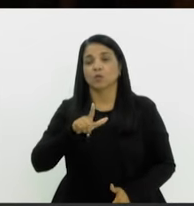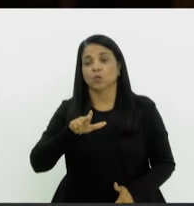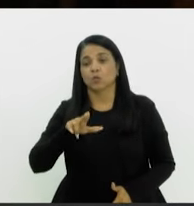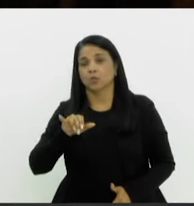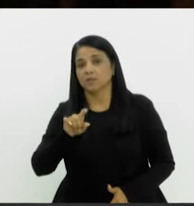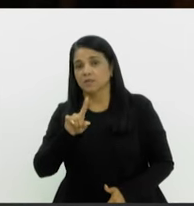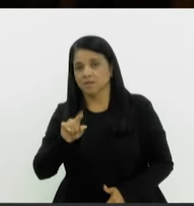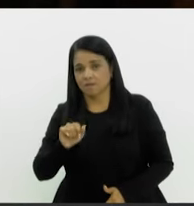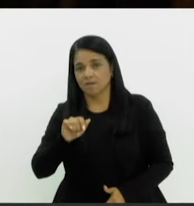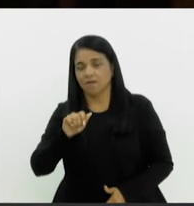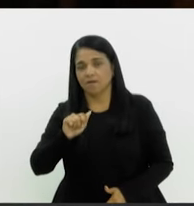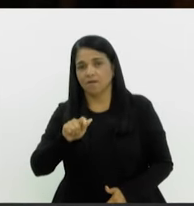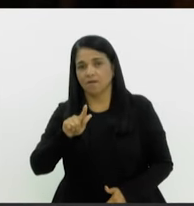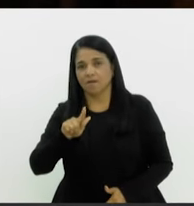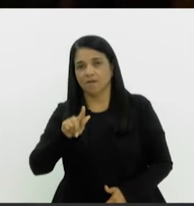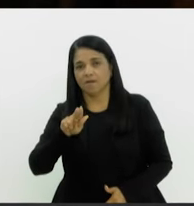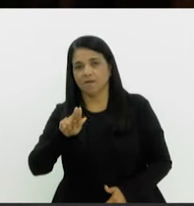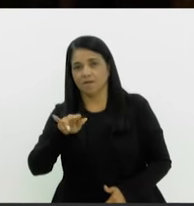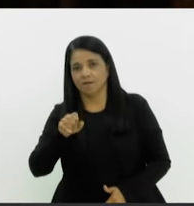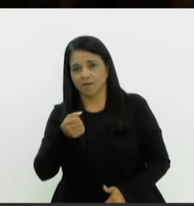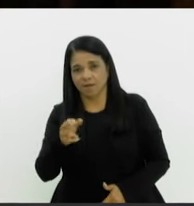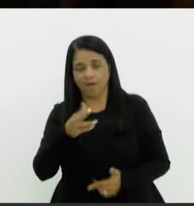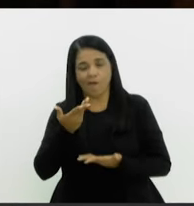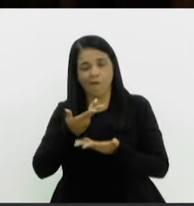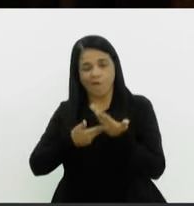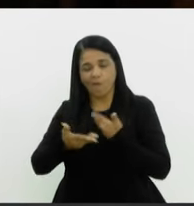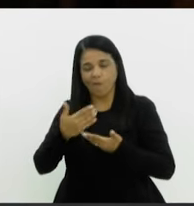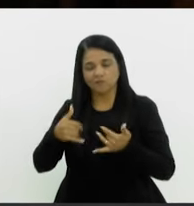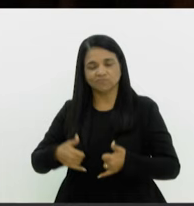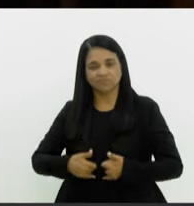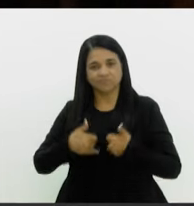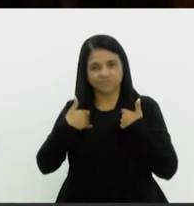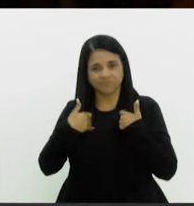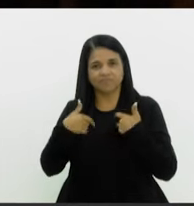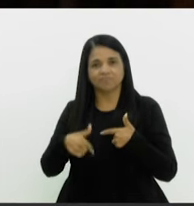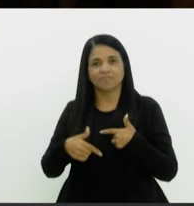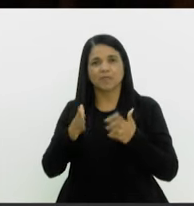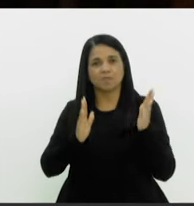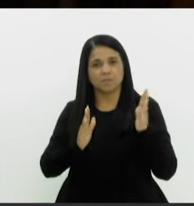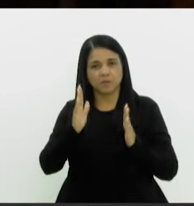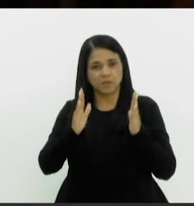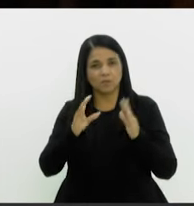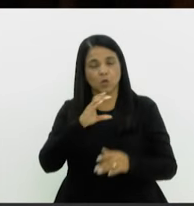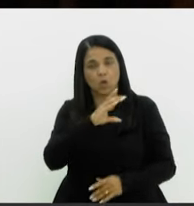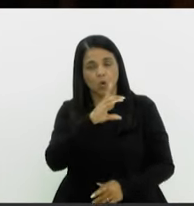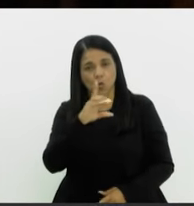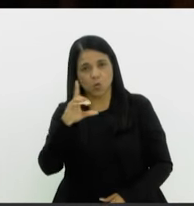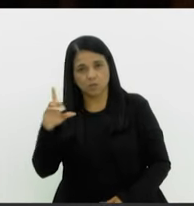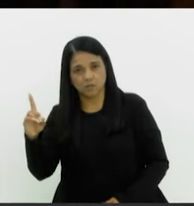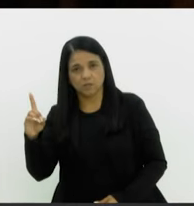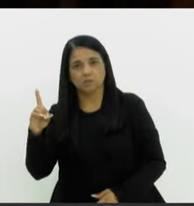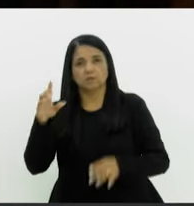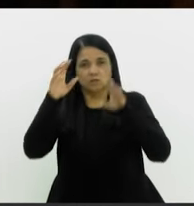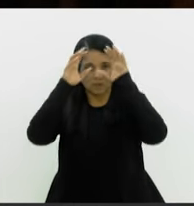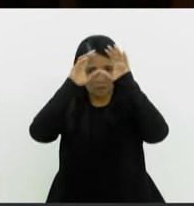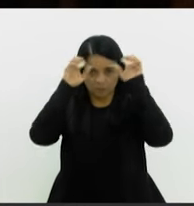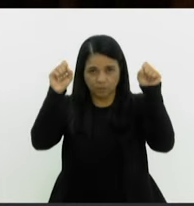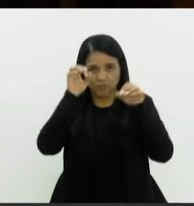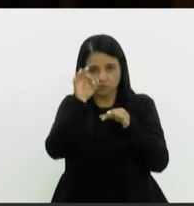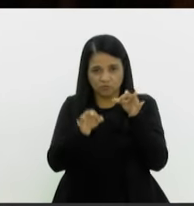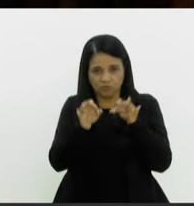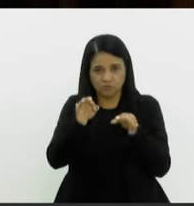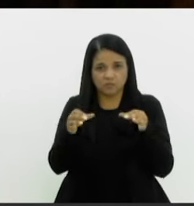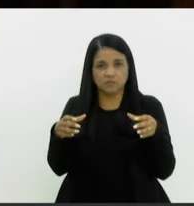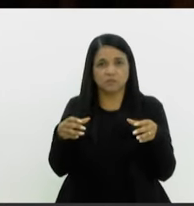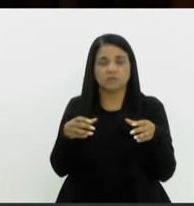eh Muita honra de compartilhar esse período com ela que eu enquanto coordenadora do Tribunal de Justiça da Mulher em